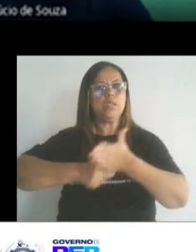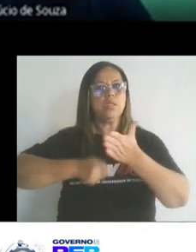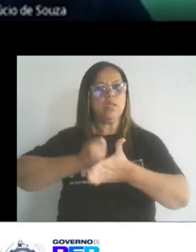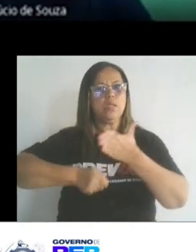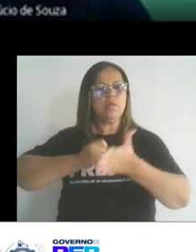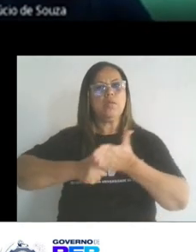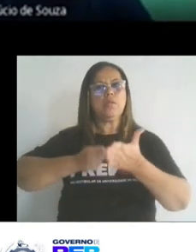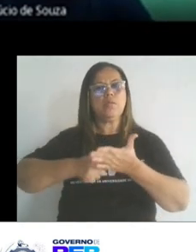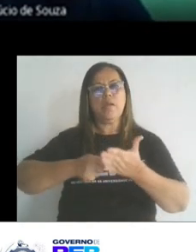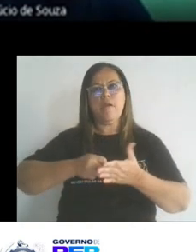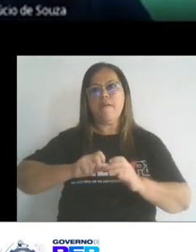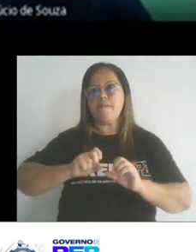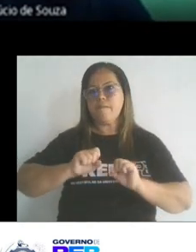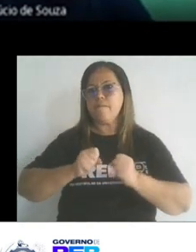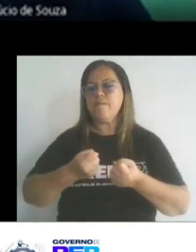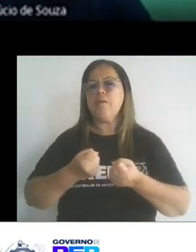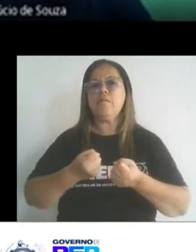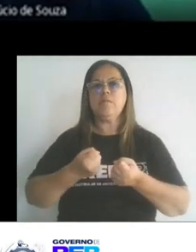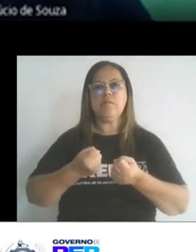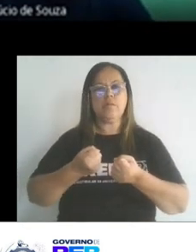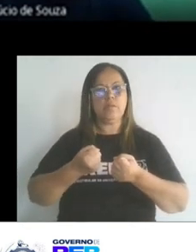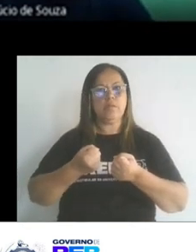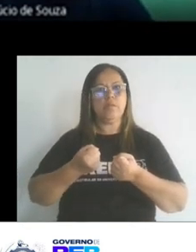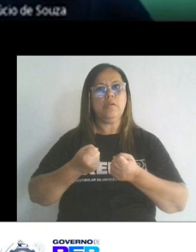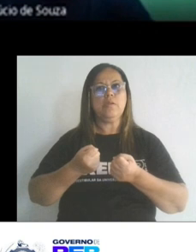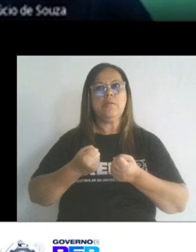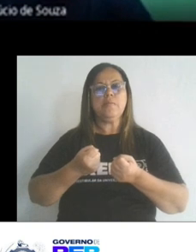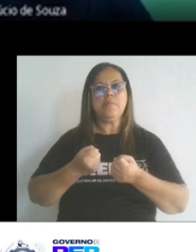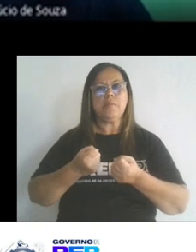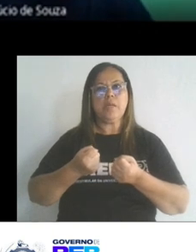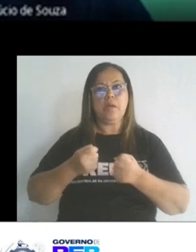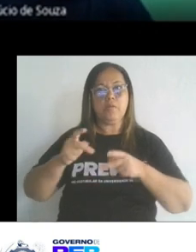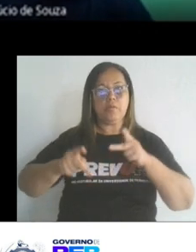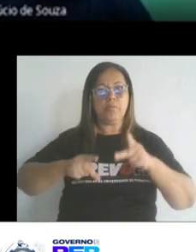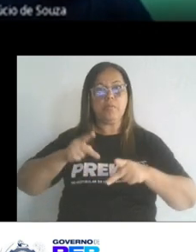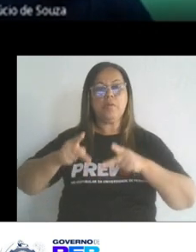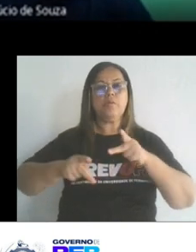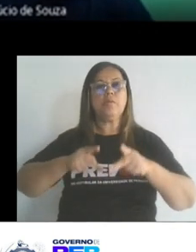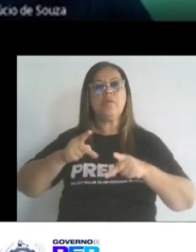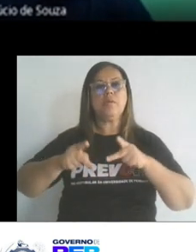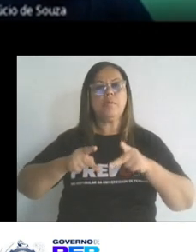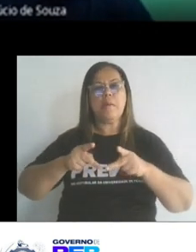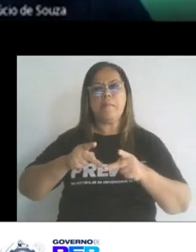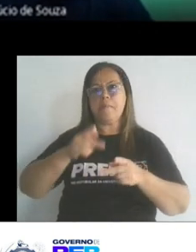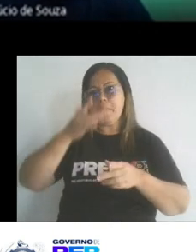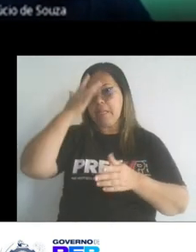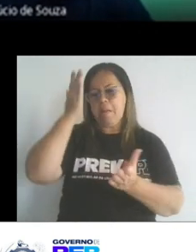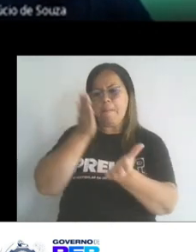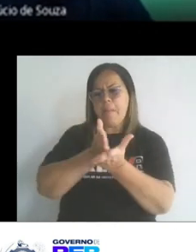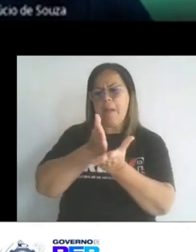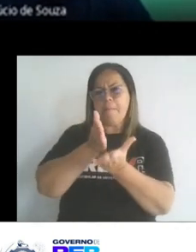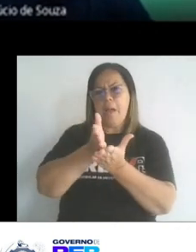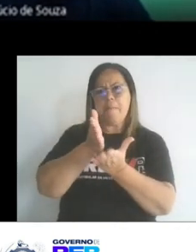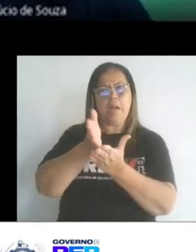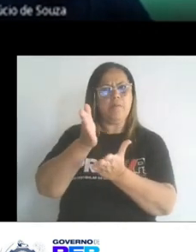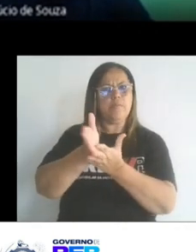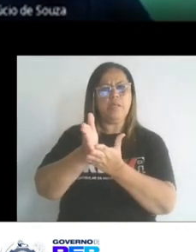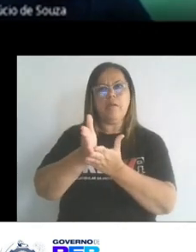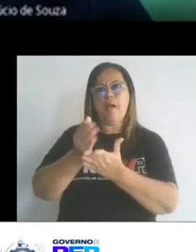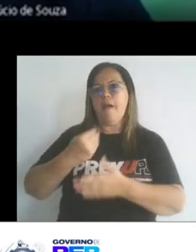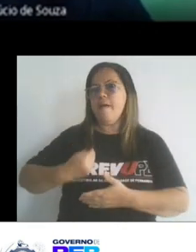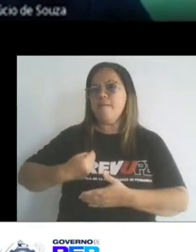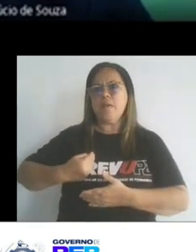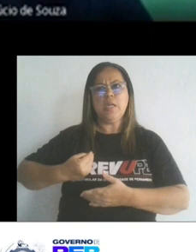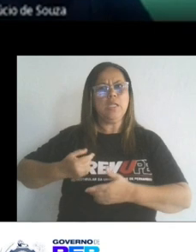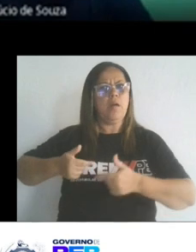energias humanas e imprimos sinal de nobreza aos povos para os fascistas a vida é um combate incessante